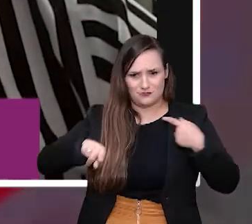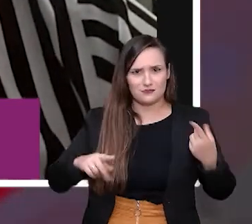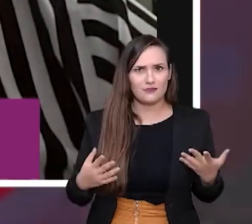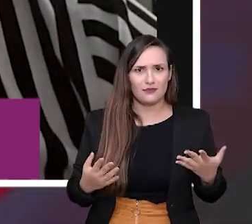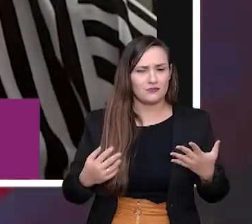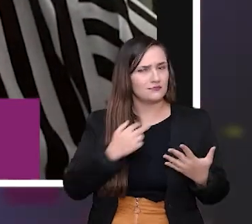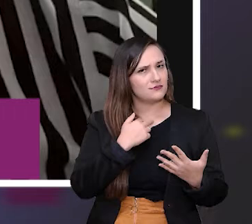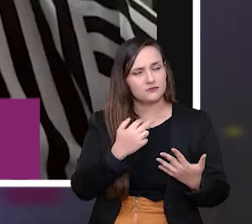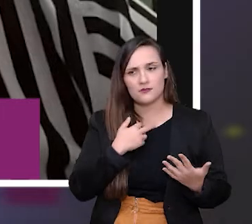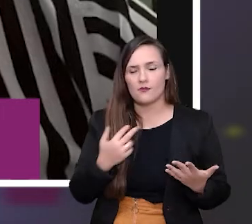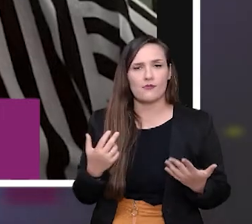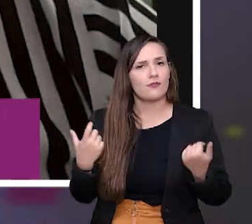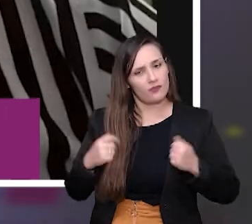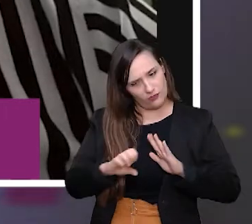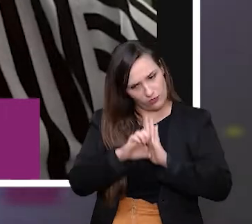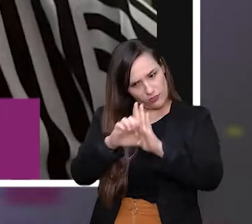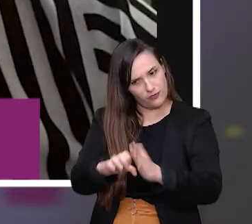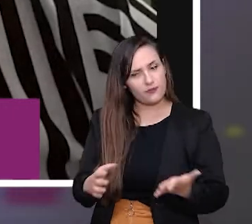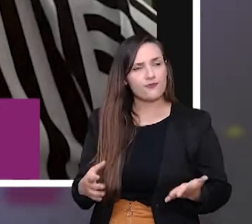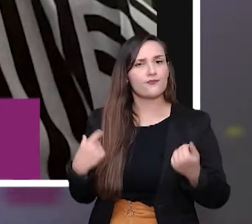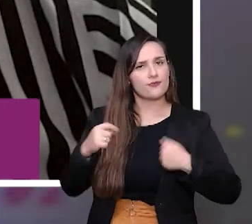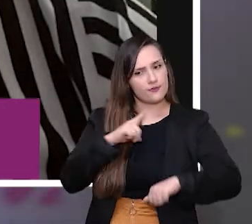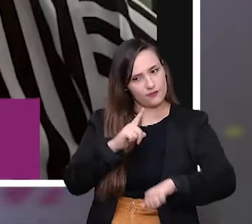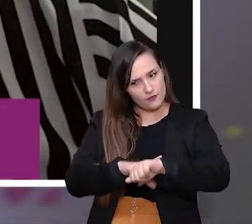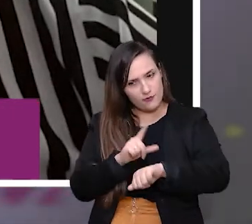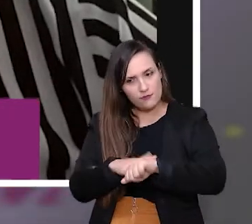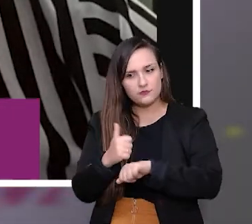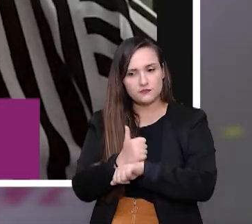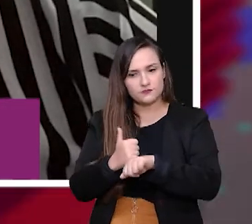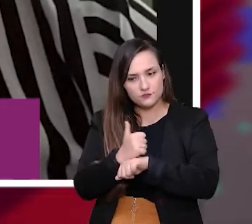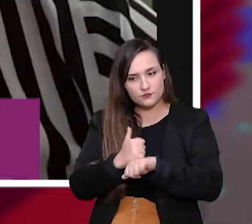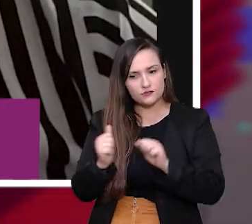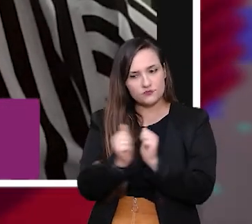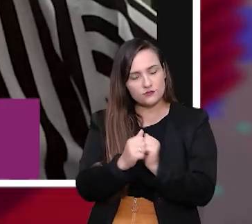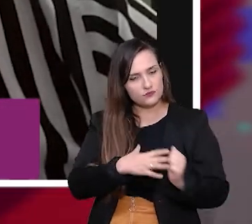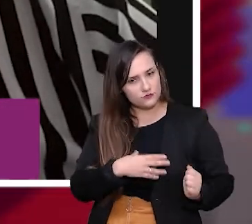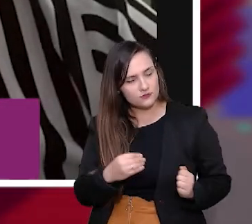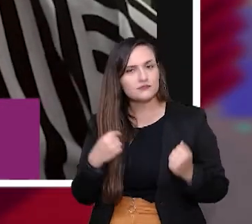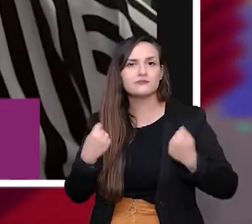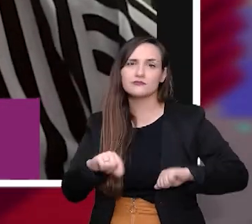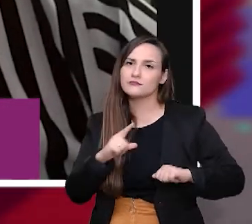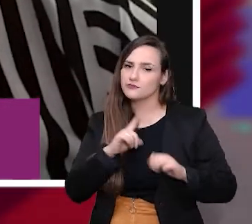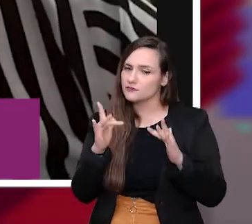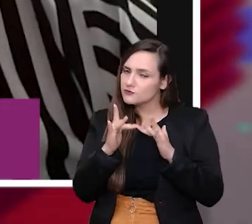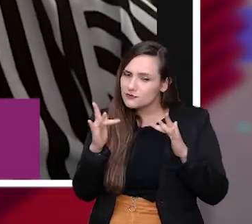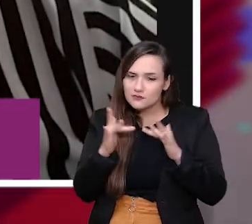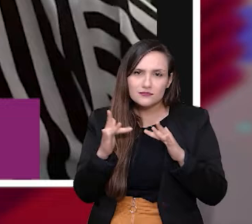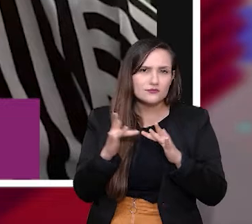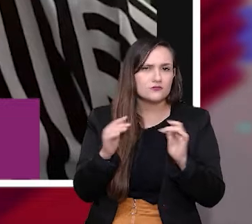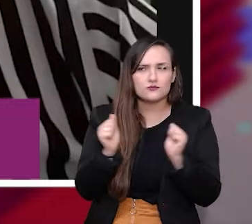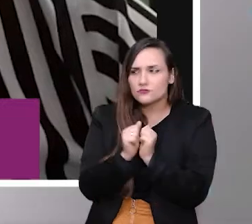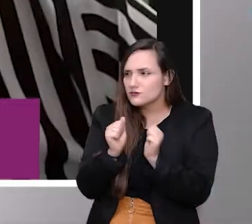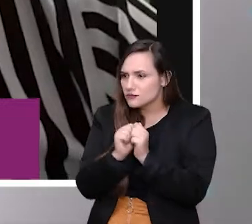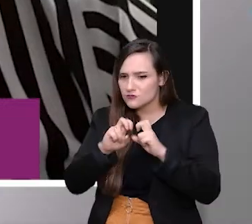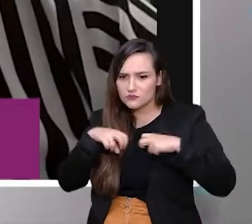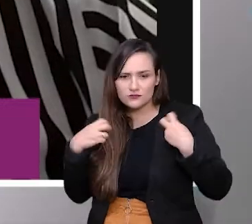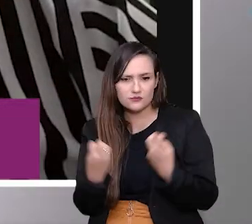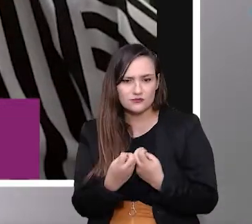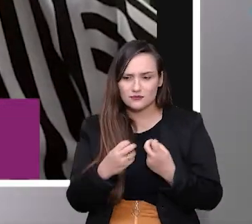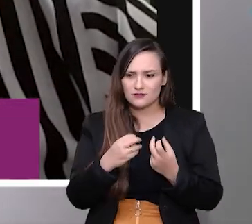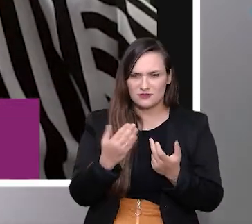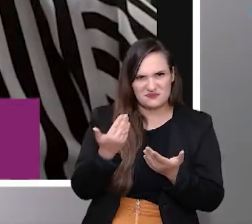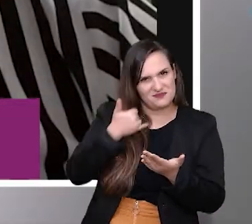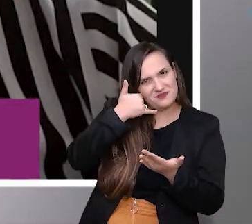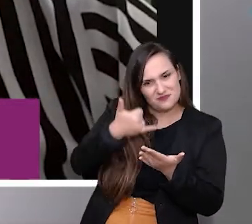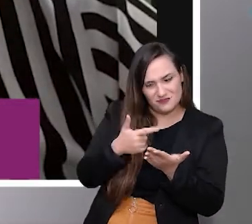se atentar a isso, certo? E esse tempo de qualidade com os filhos também é fundamental, né? Tem que ter um momento para todo